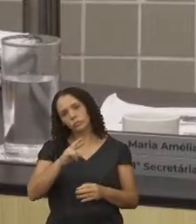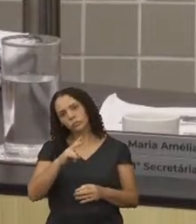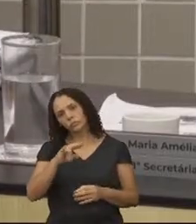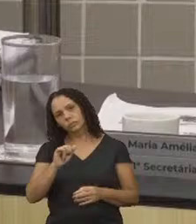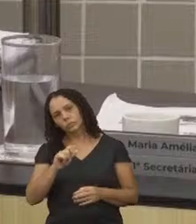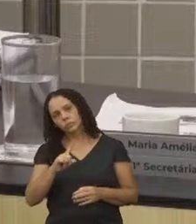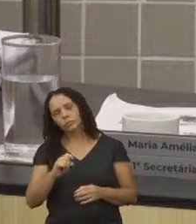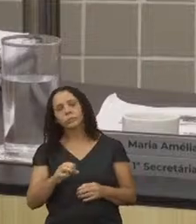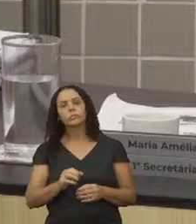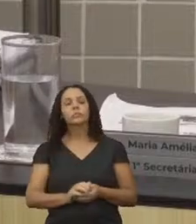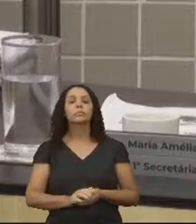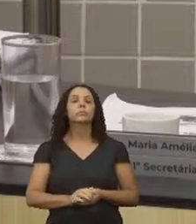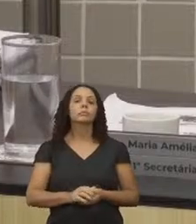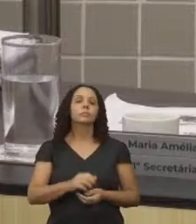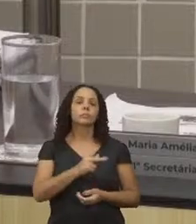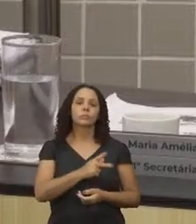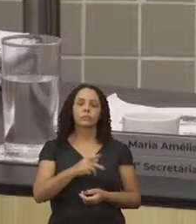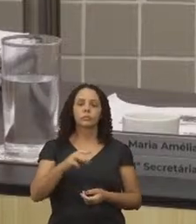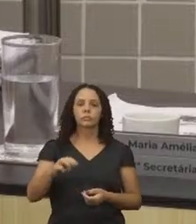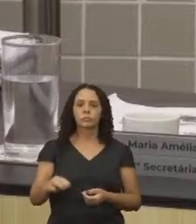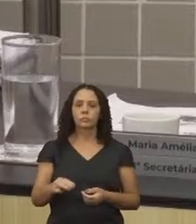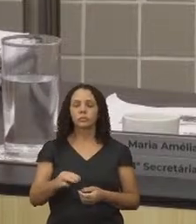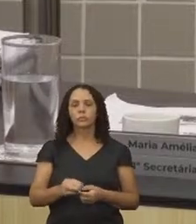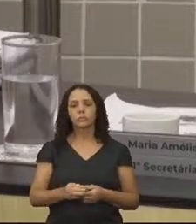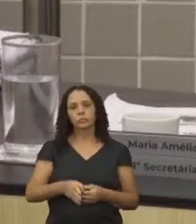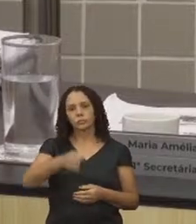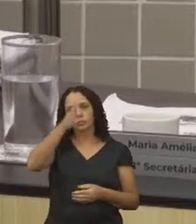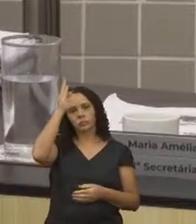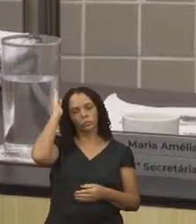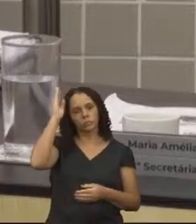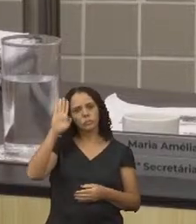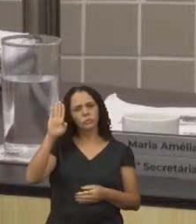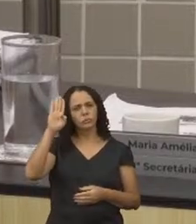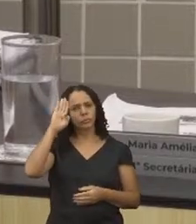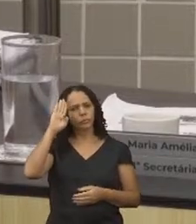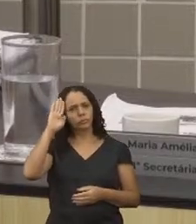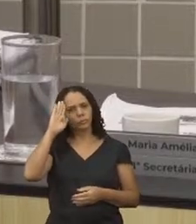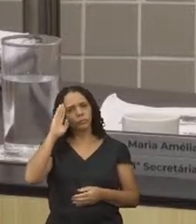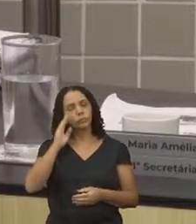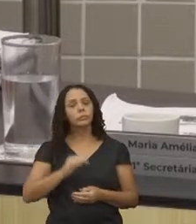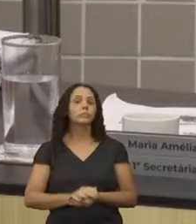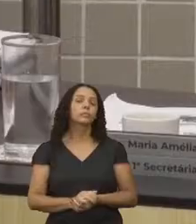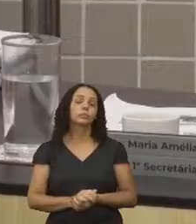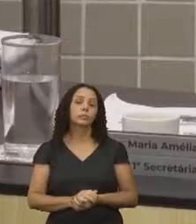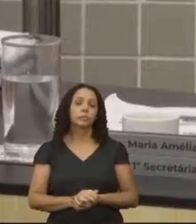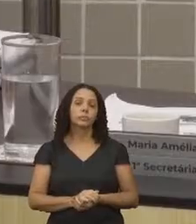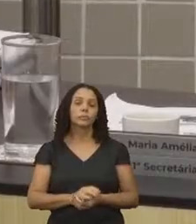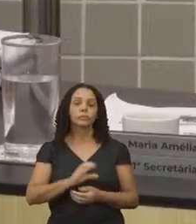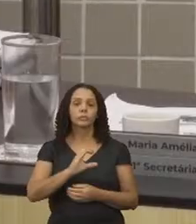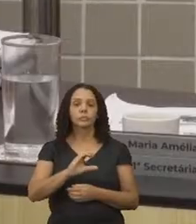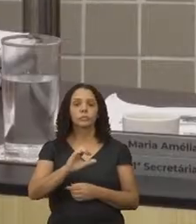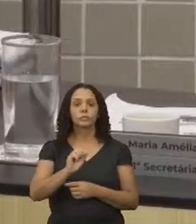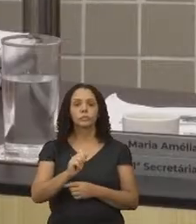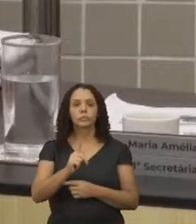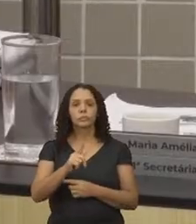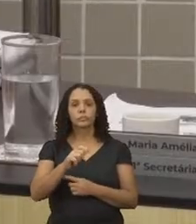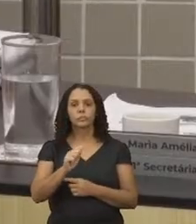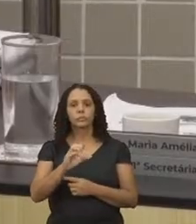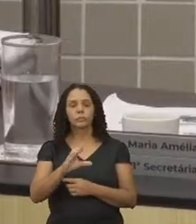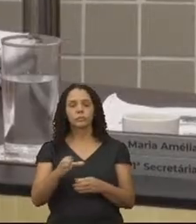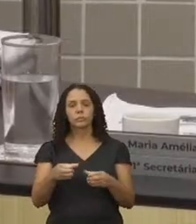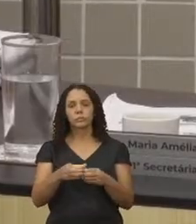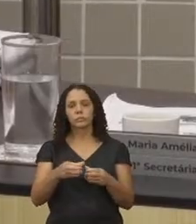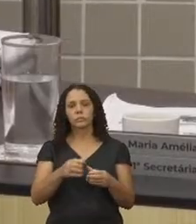ao Batalhão de Exército, à Polícia Militar, ao Corpo de Bombeiro, à Guarda Civil Municipal, ao CEPAC e ao Grupo de